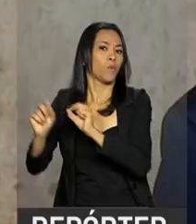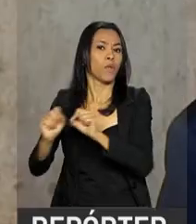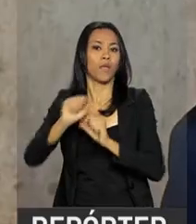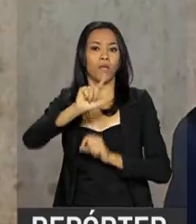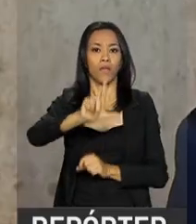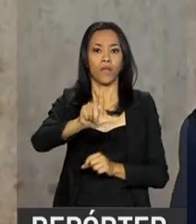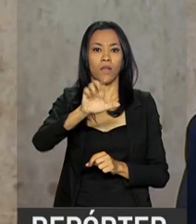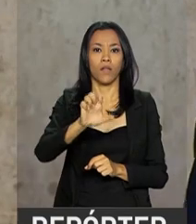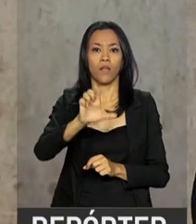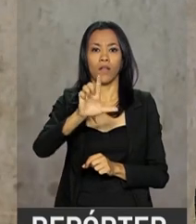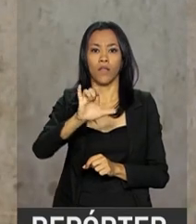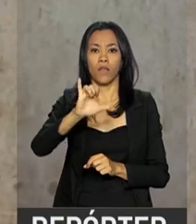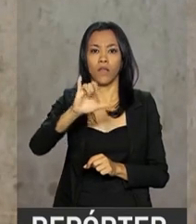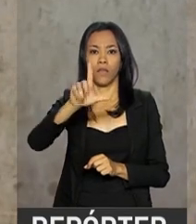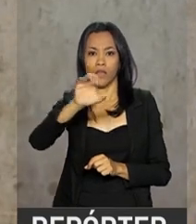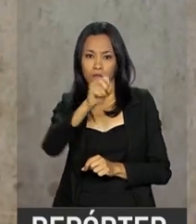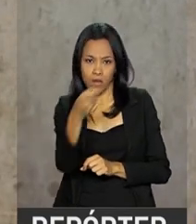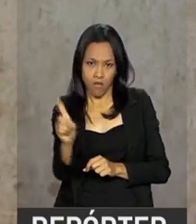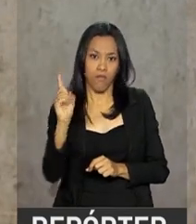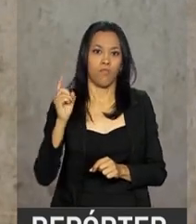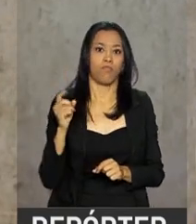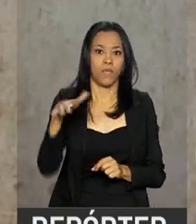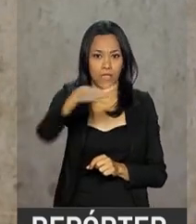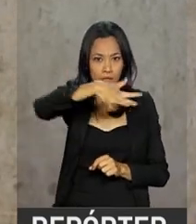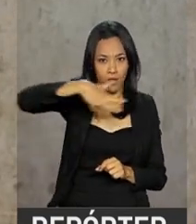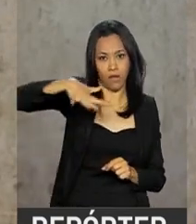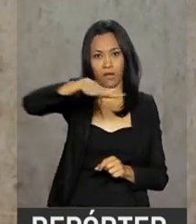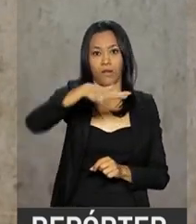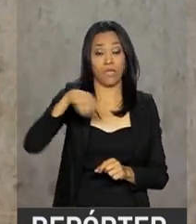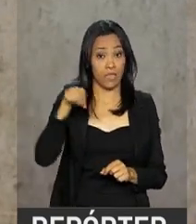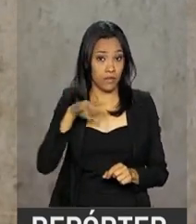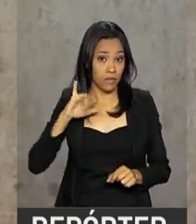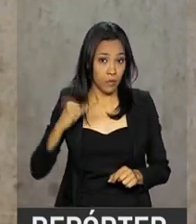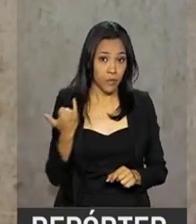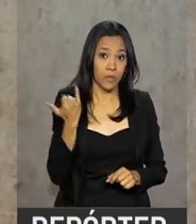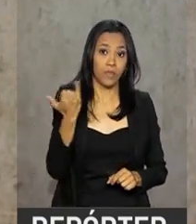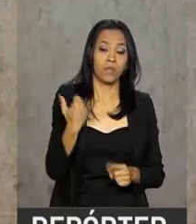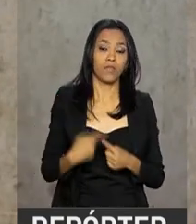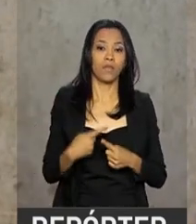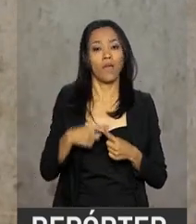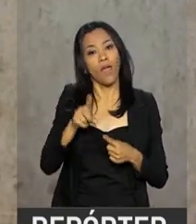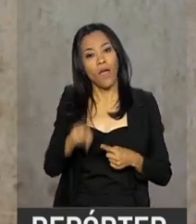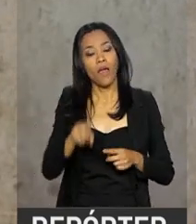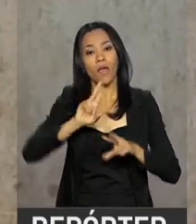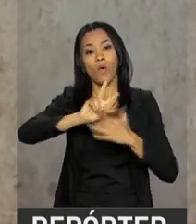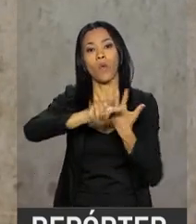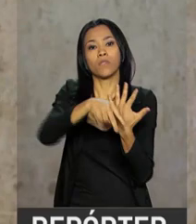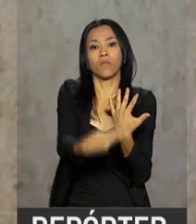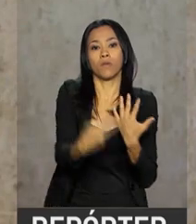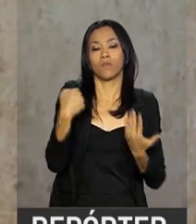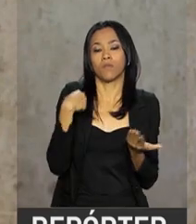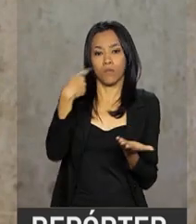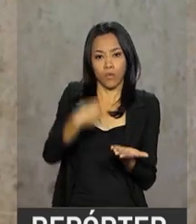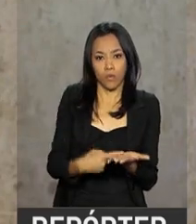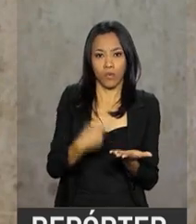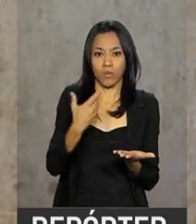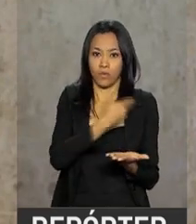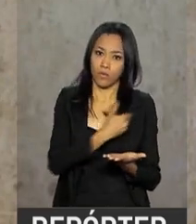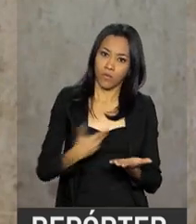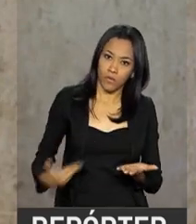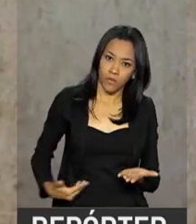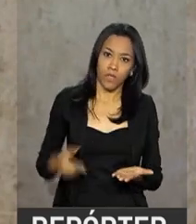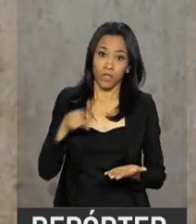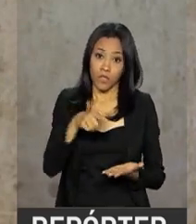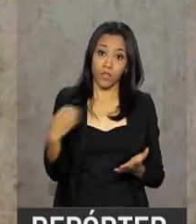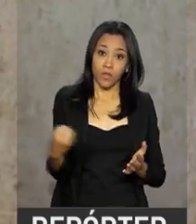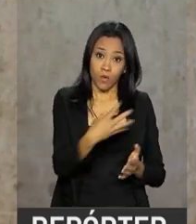tempo é fundamental a aprovação do prazo por conta de um compromisso né das autoridades brasileiras com relação a esse novo